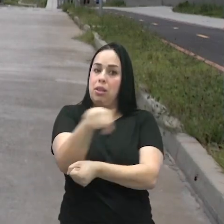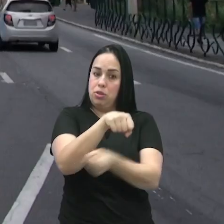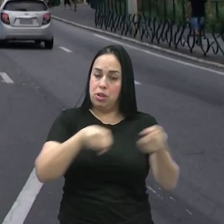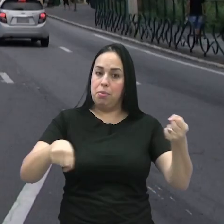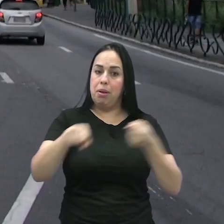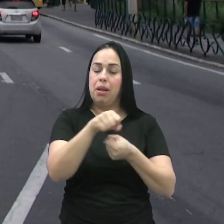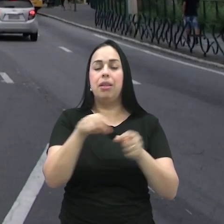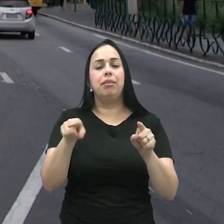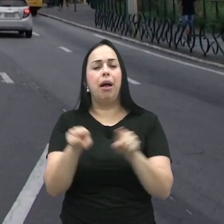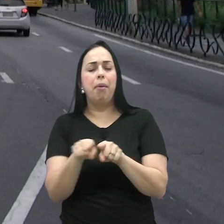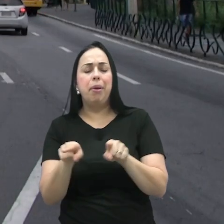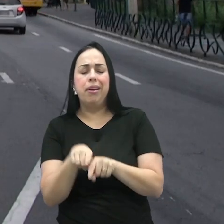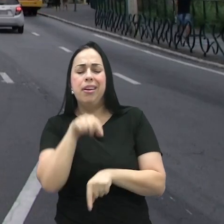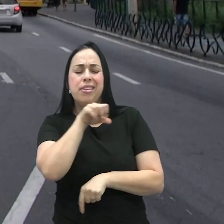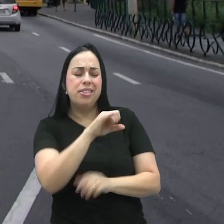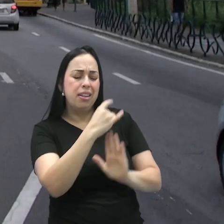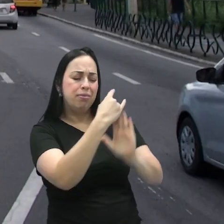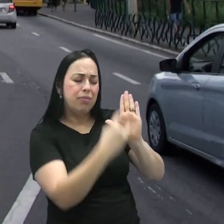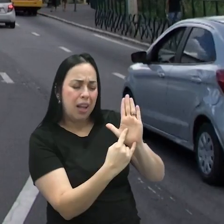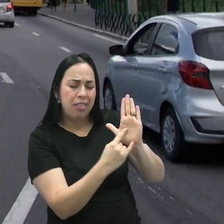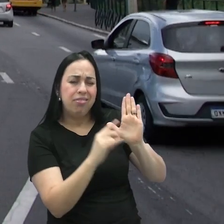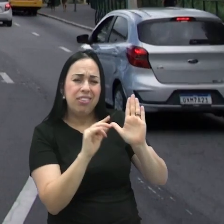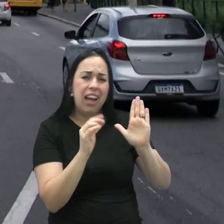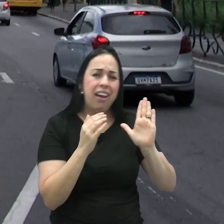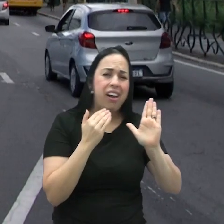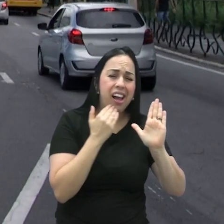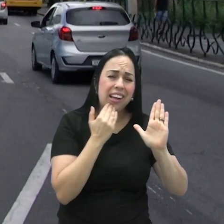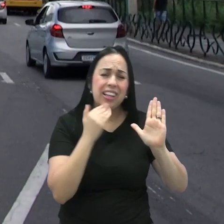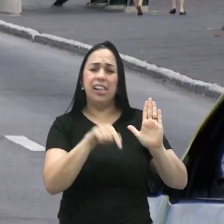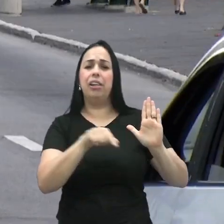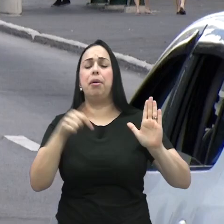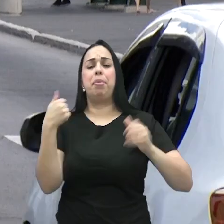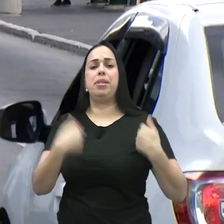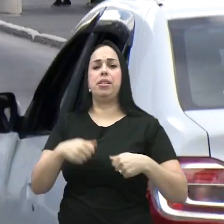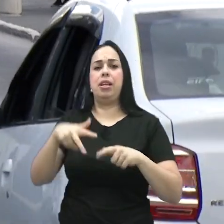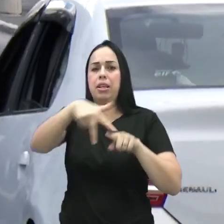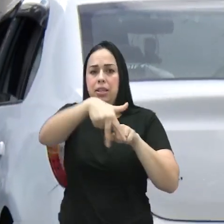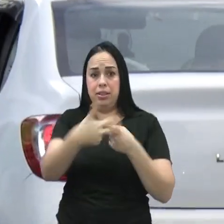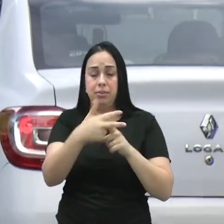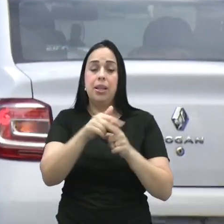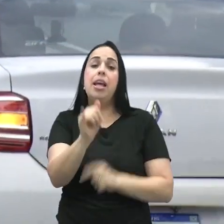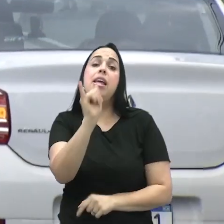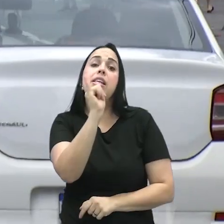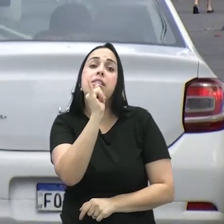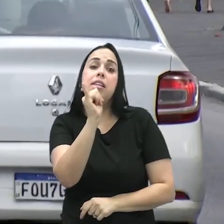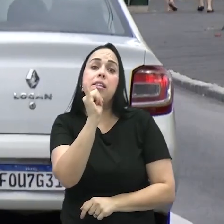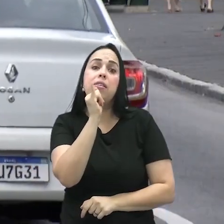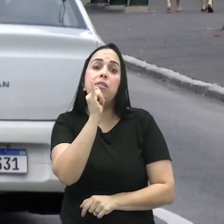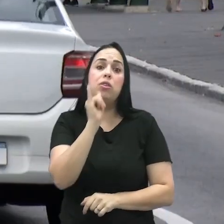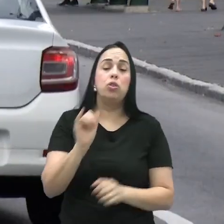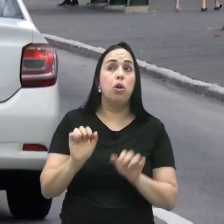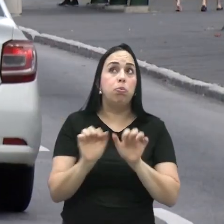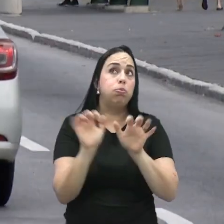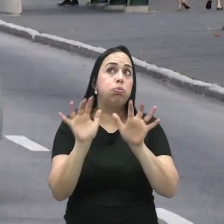desenvolvimento e corrigir possíveis falhas no processo de urbanização, a exemplo da concentração e